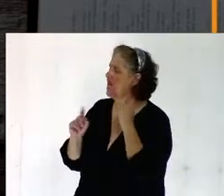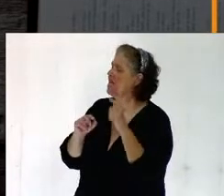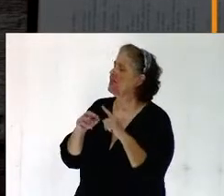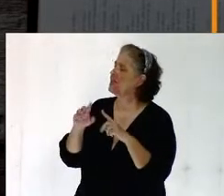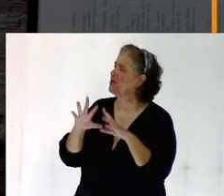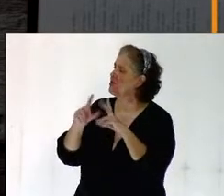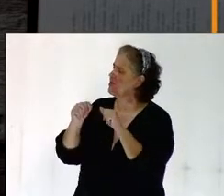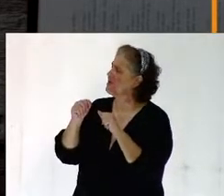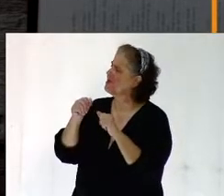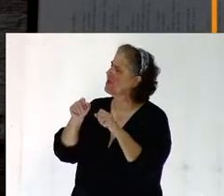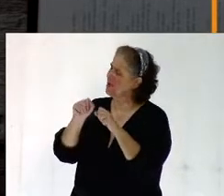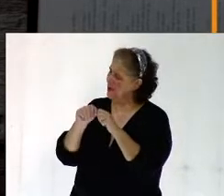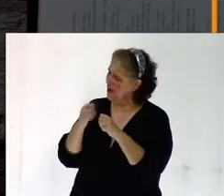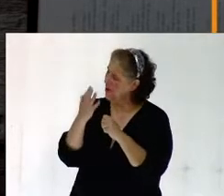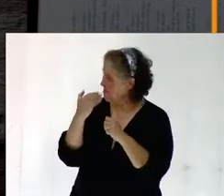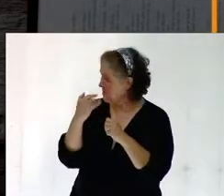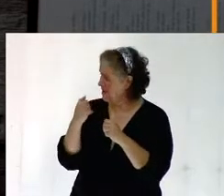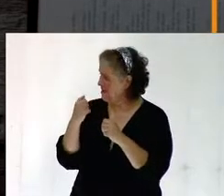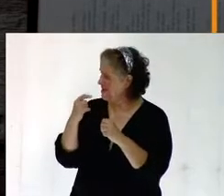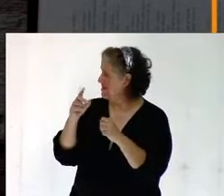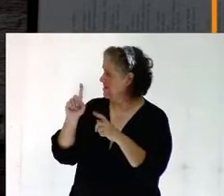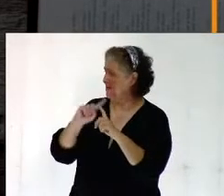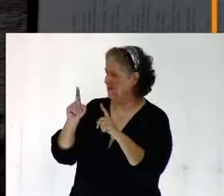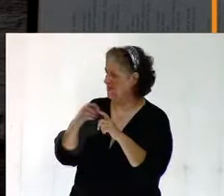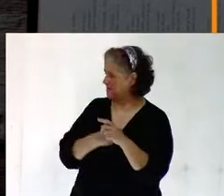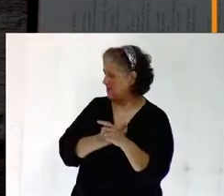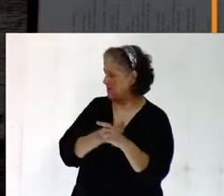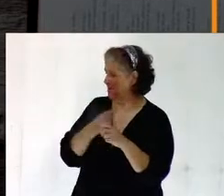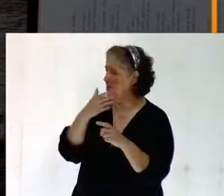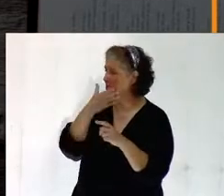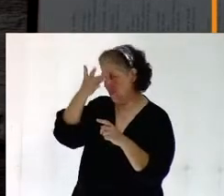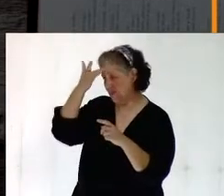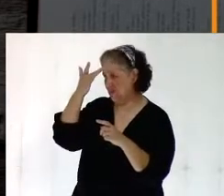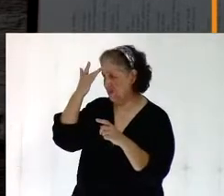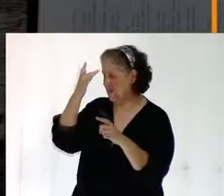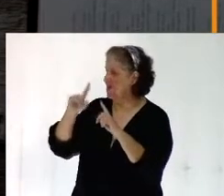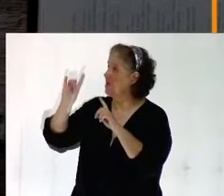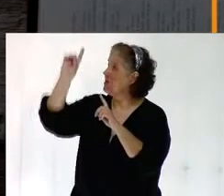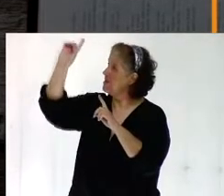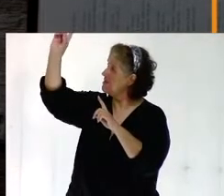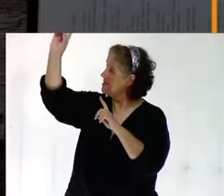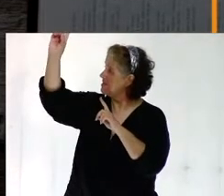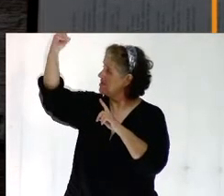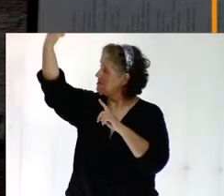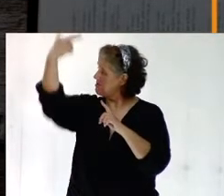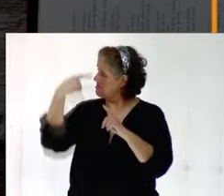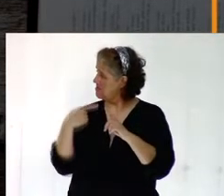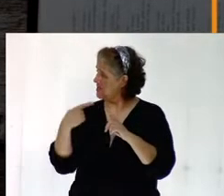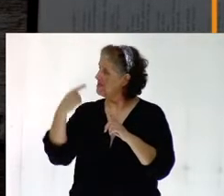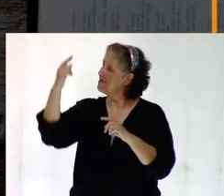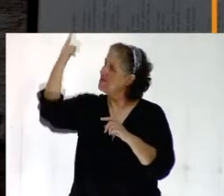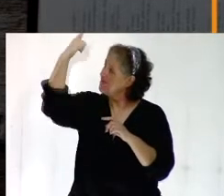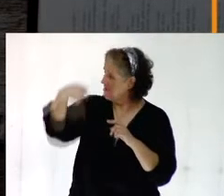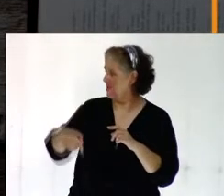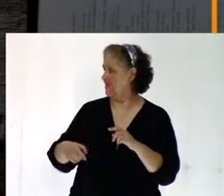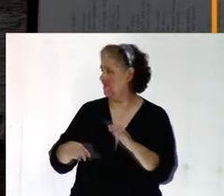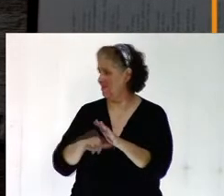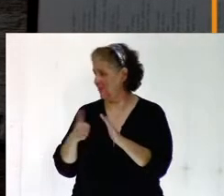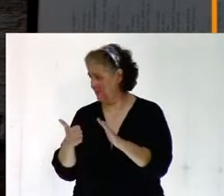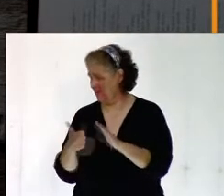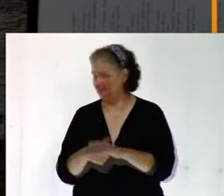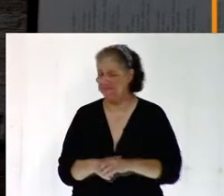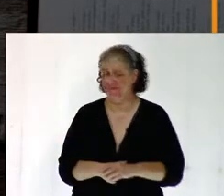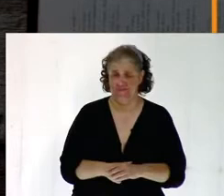então o diabo levou a cidade santa colocou-o sobre o pináculo do templo e lhe disse se és filho de deus